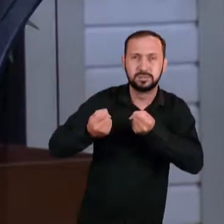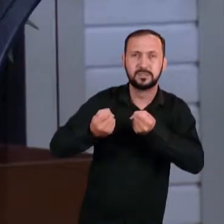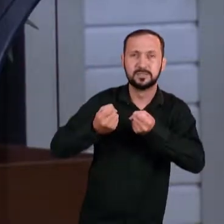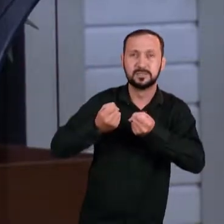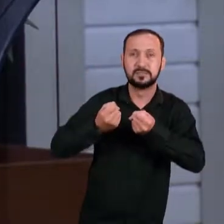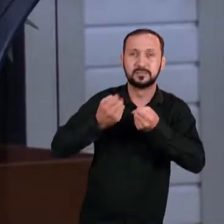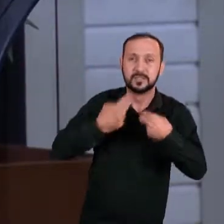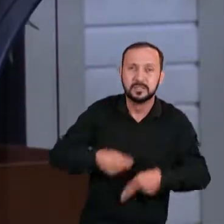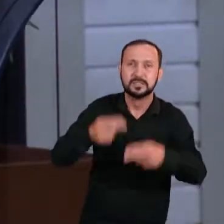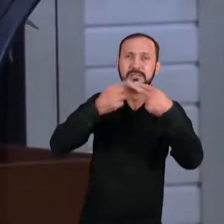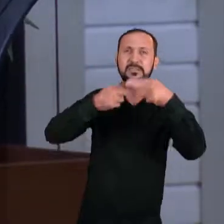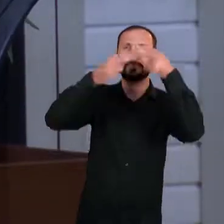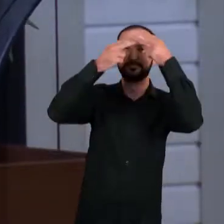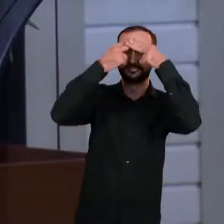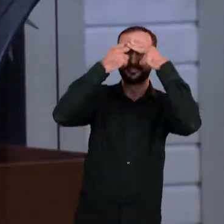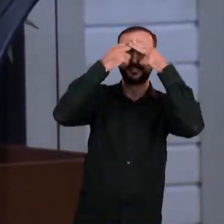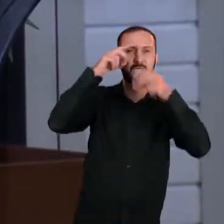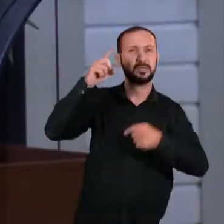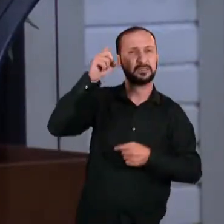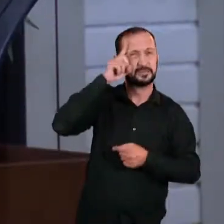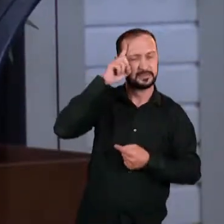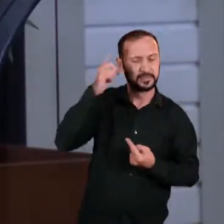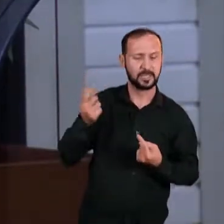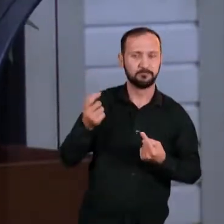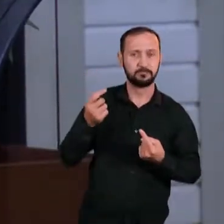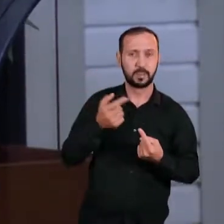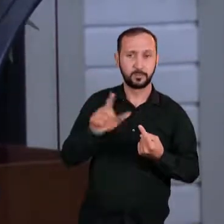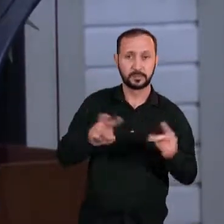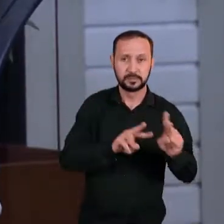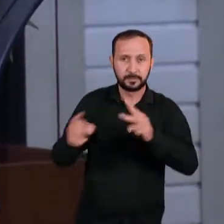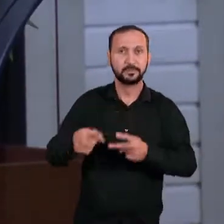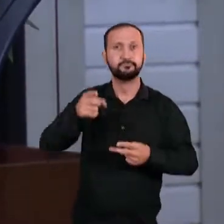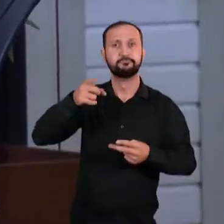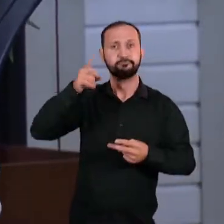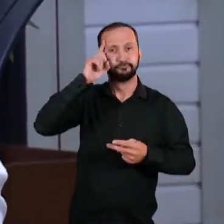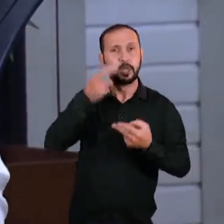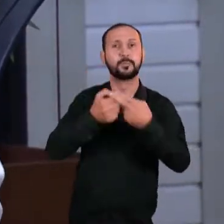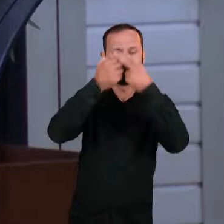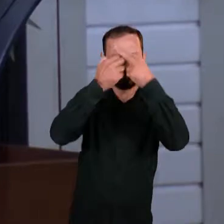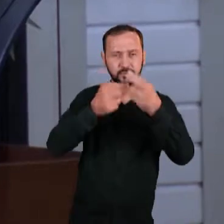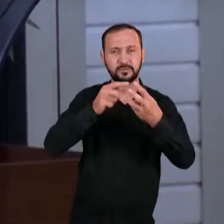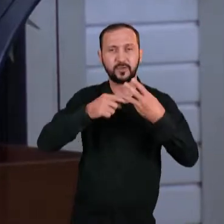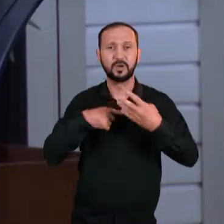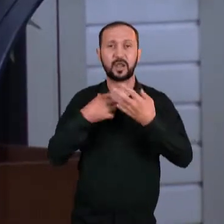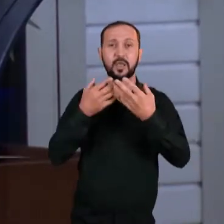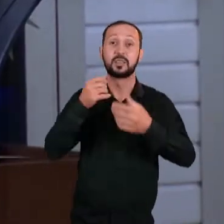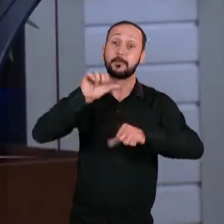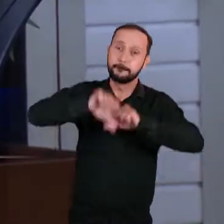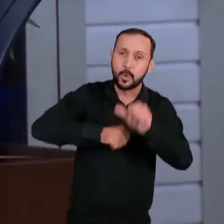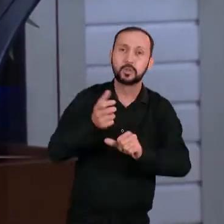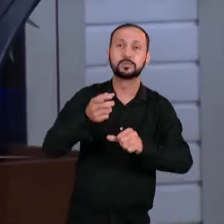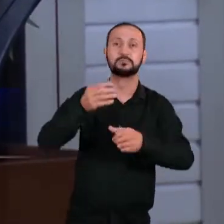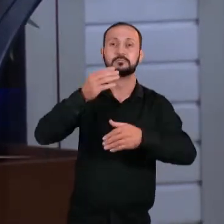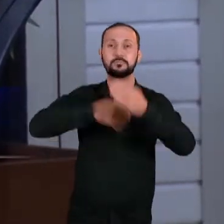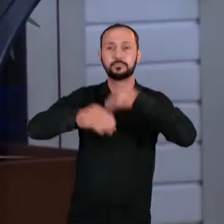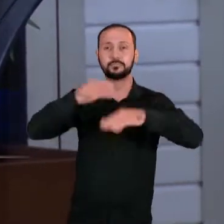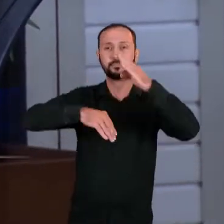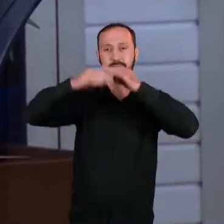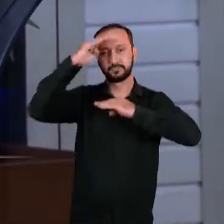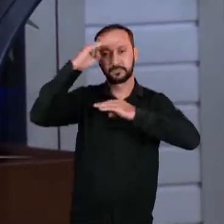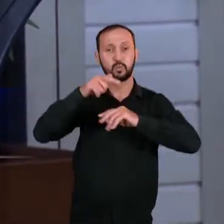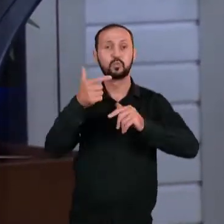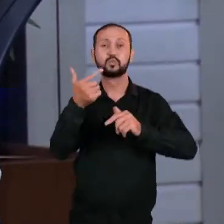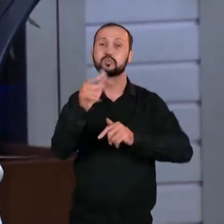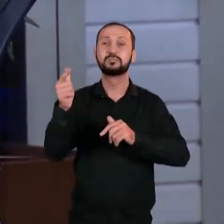essa frustração diária, semanal, ela pode levar ao burnout. Mas a gente não pode falar que tem um trabalho específico que leve. Então, assim, a gente